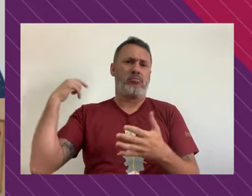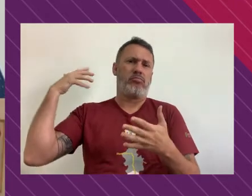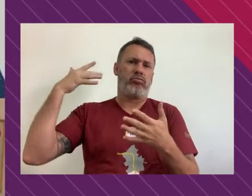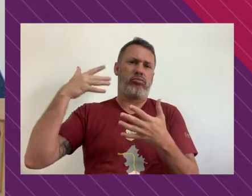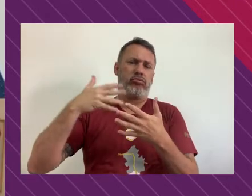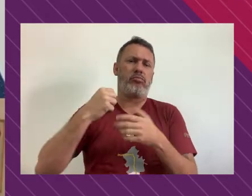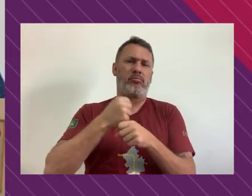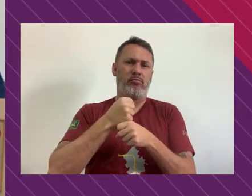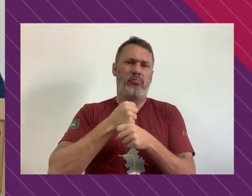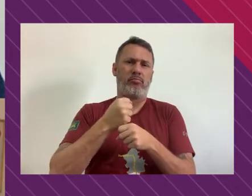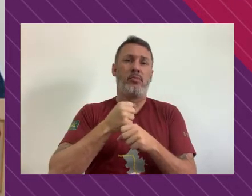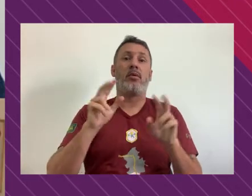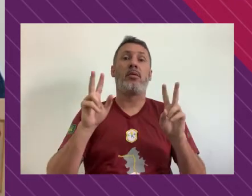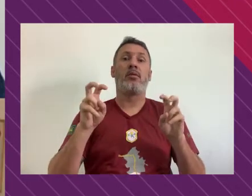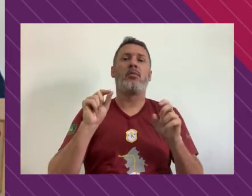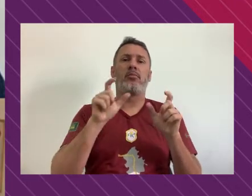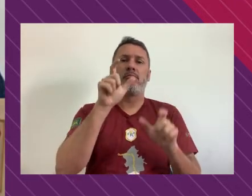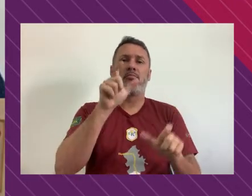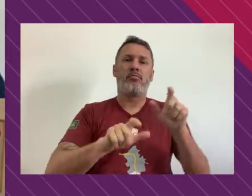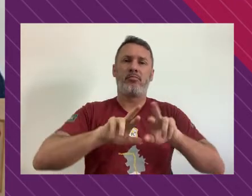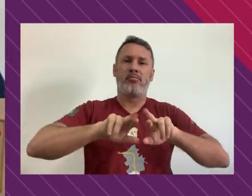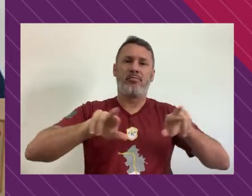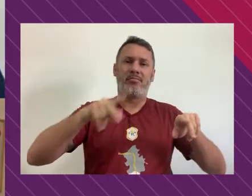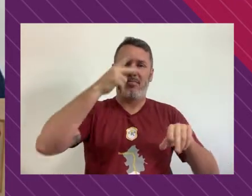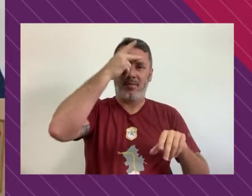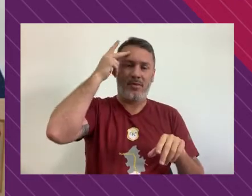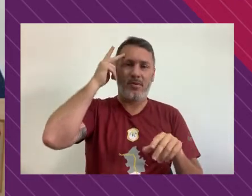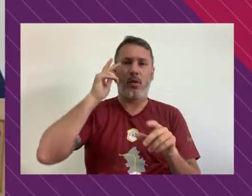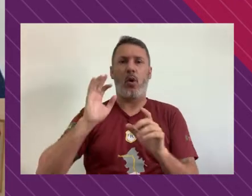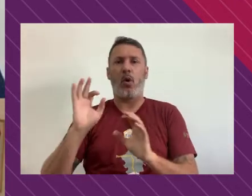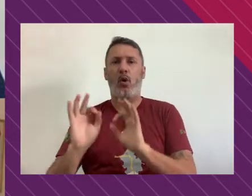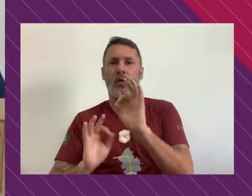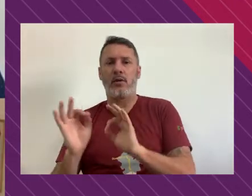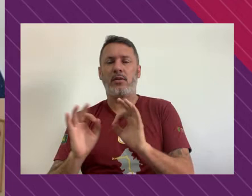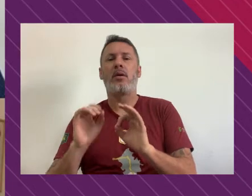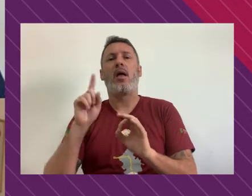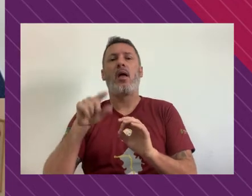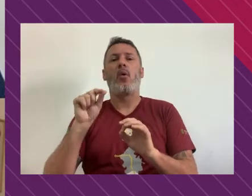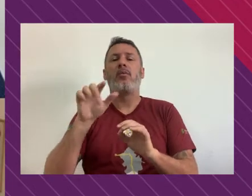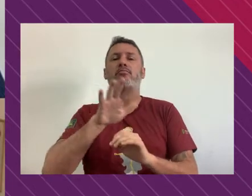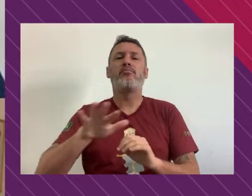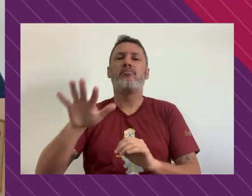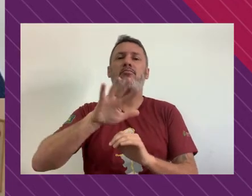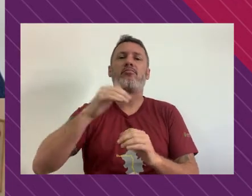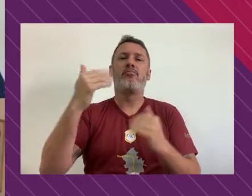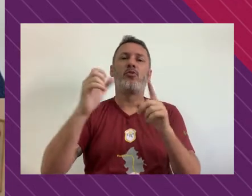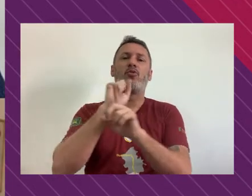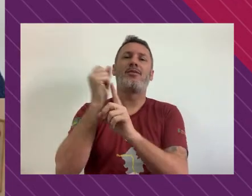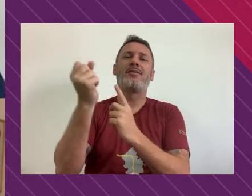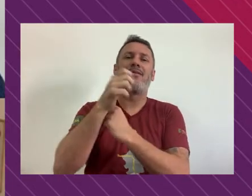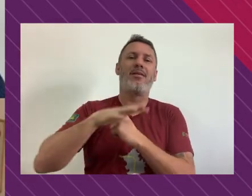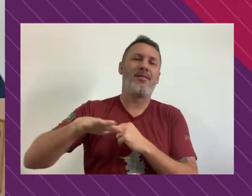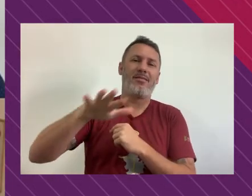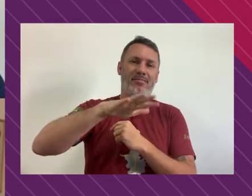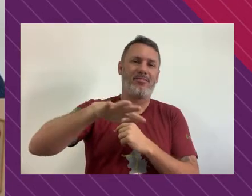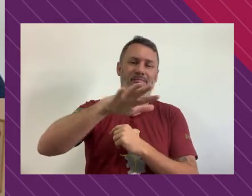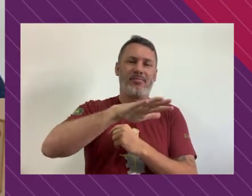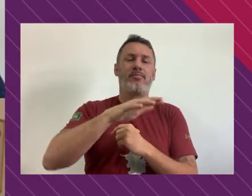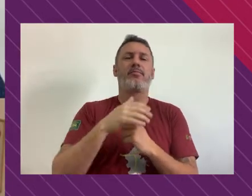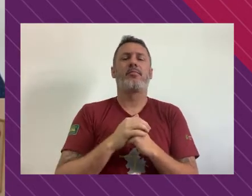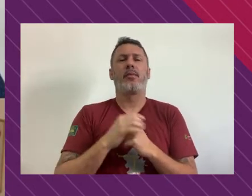com as questões de diversidade e inclusão nas organizações, sou professor também, então estar aqui é um prazer e